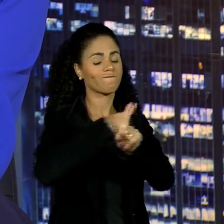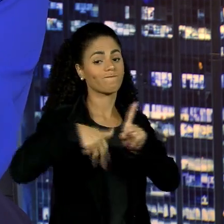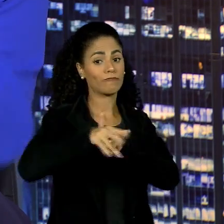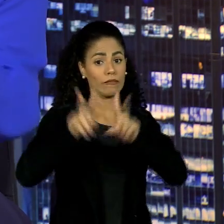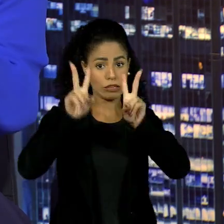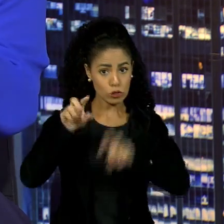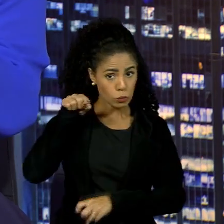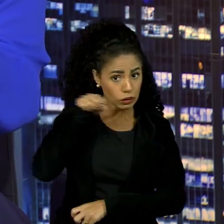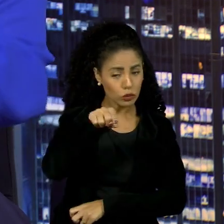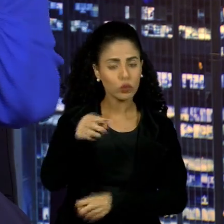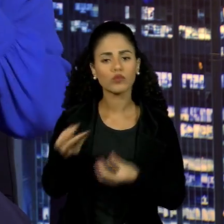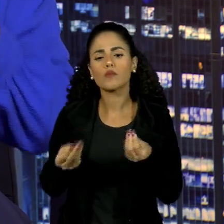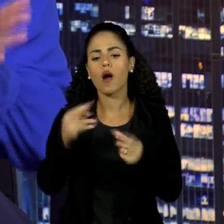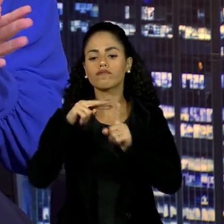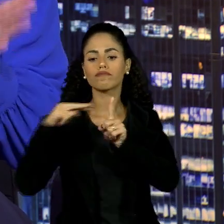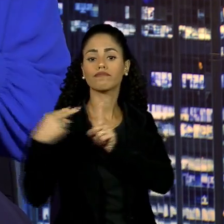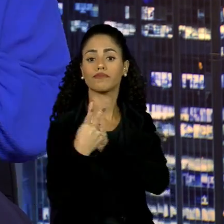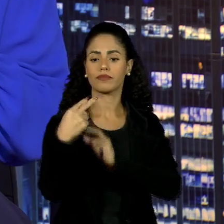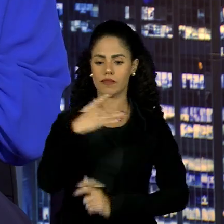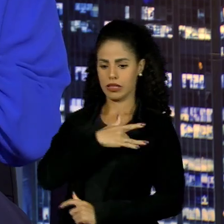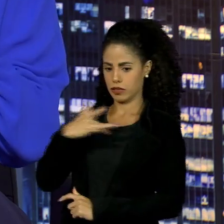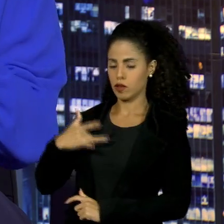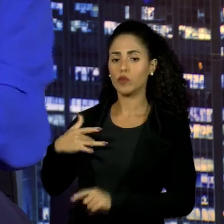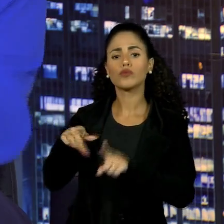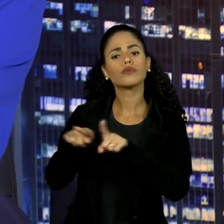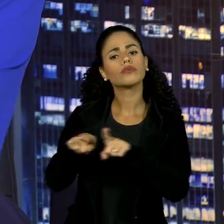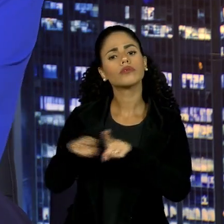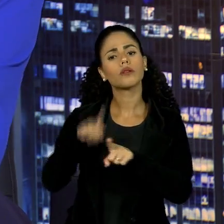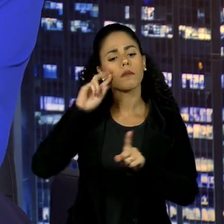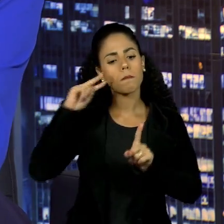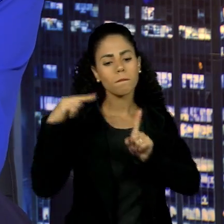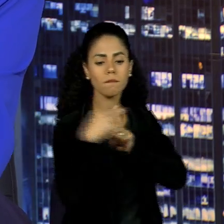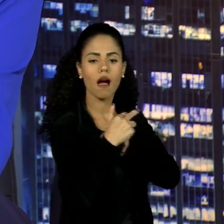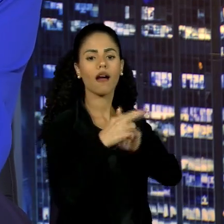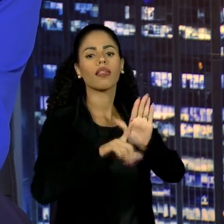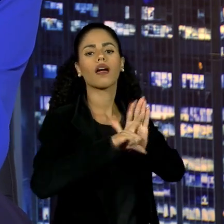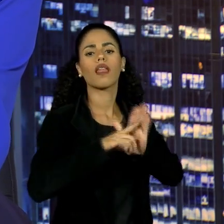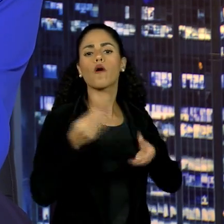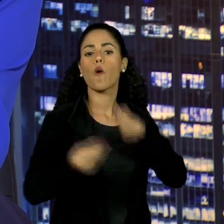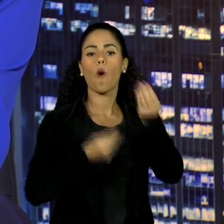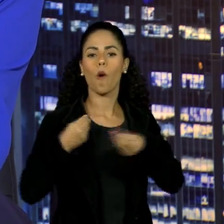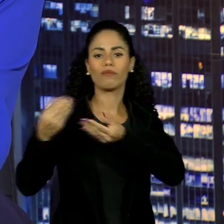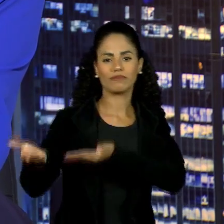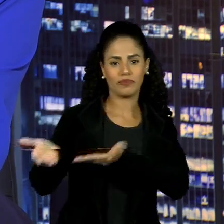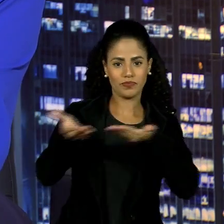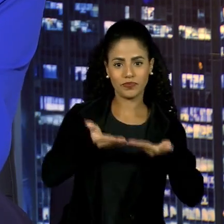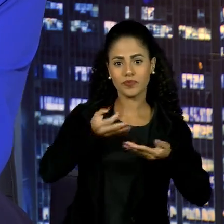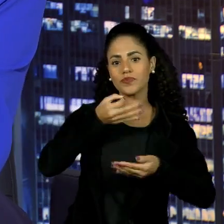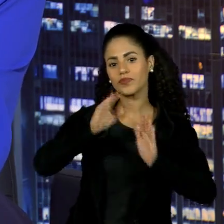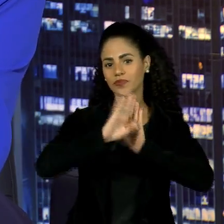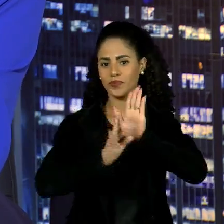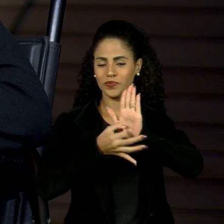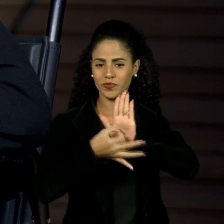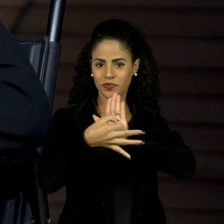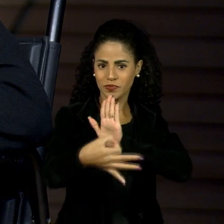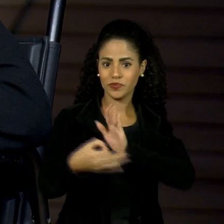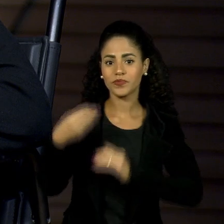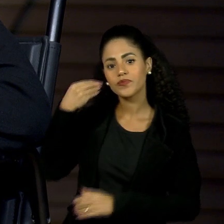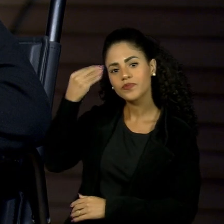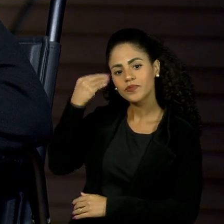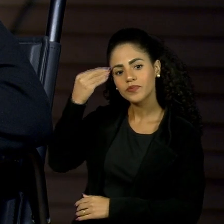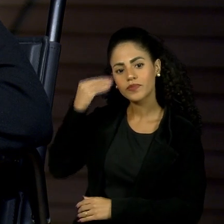esse assunto do ponto de vista da saúde, mas também sob a perspectiva da lei, recebemos hoje no Opinião o psiquiatra